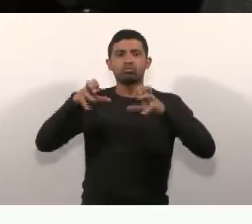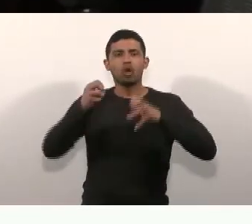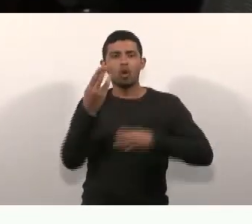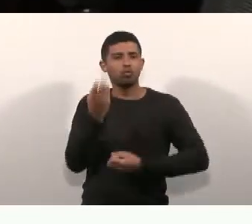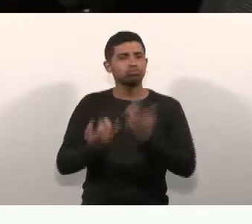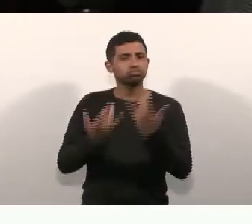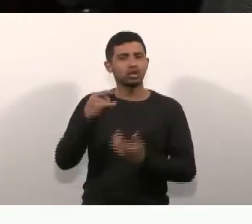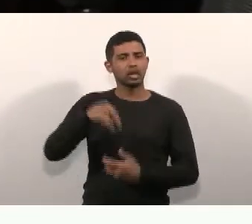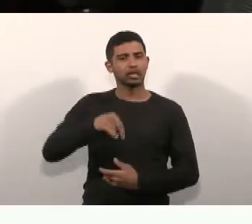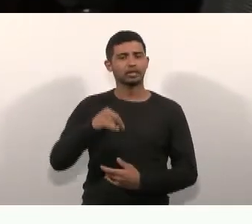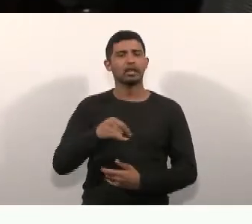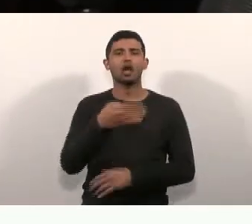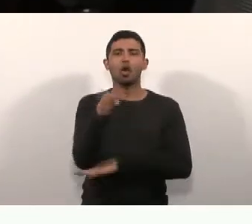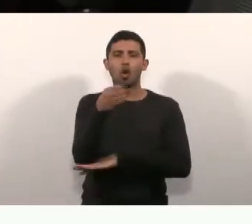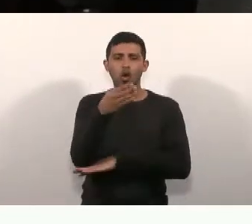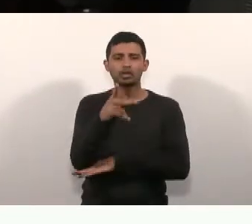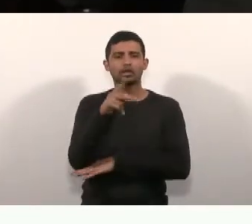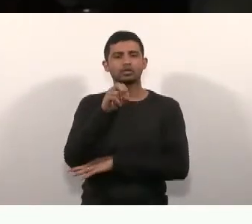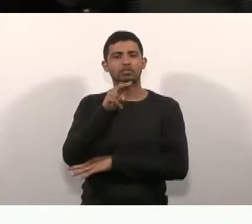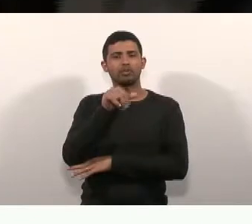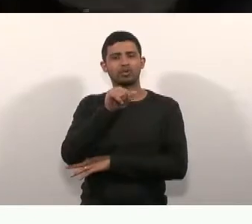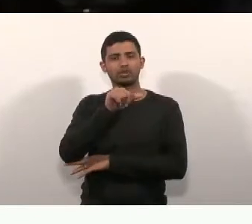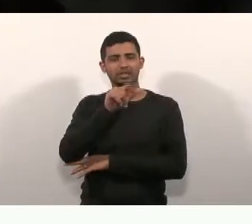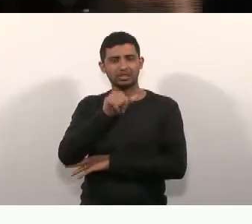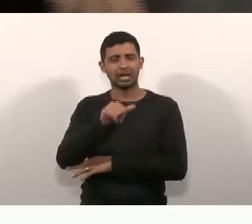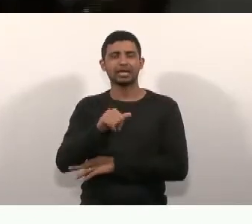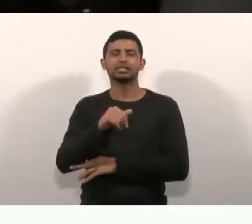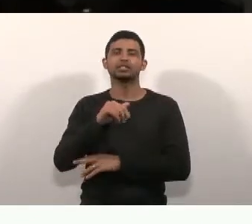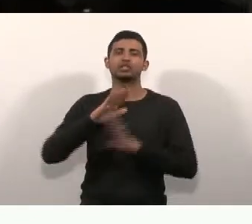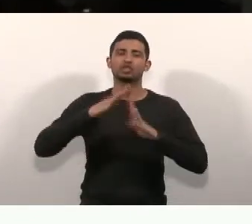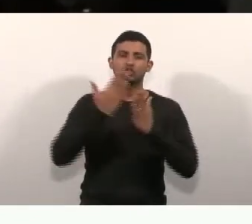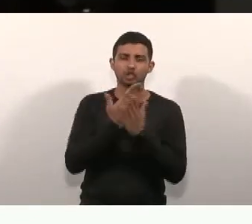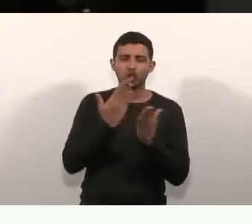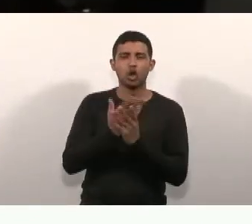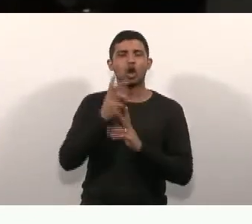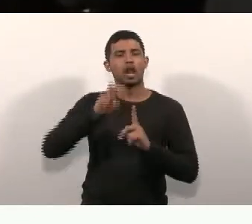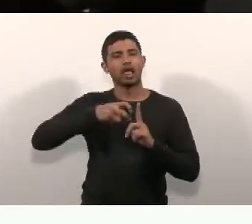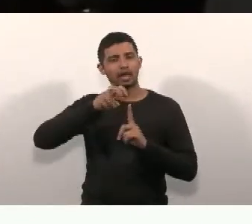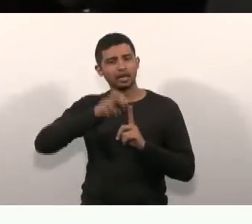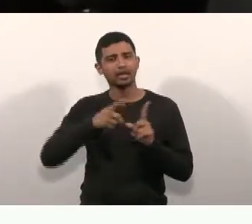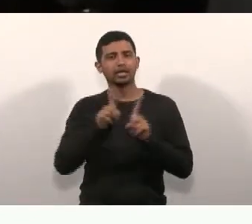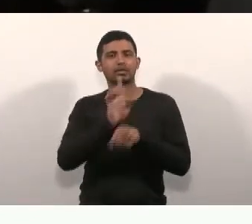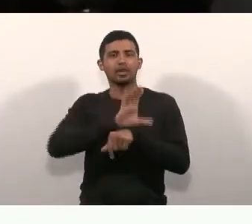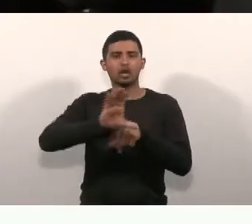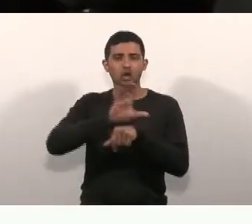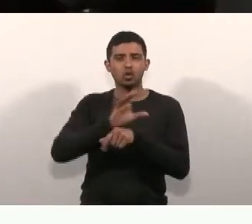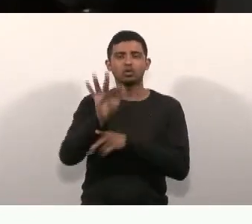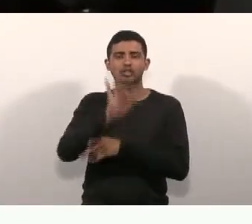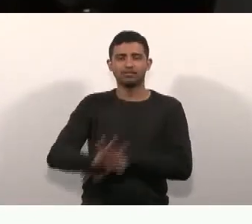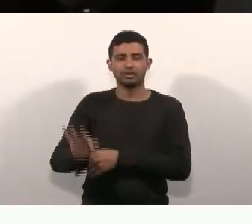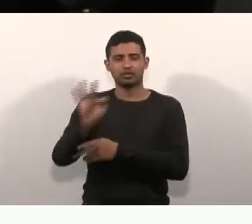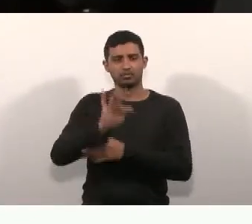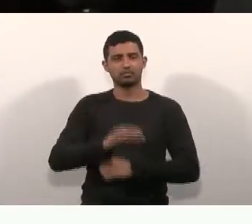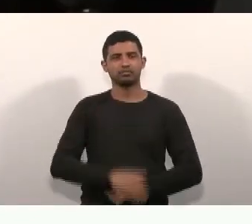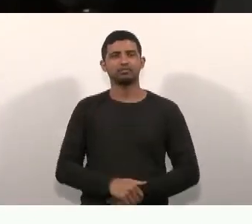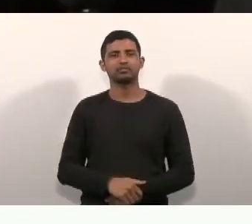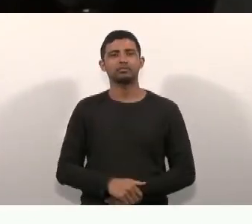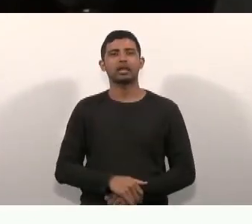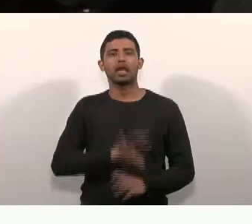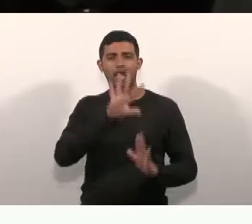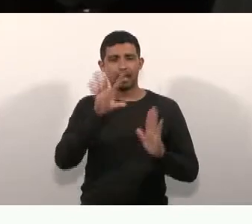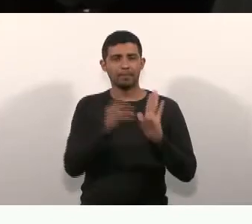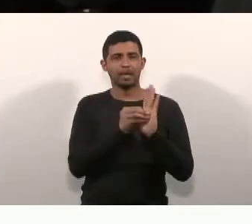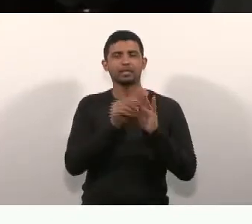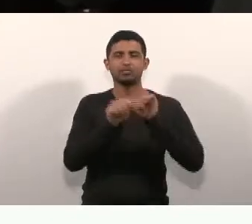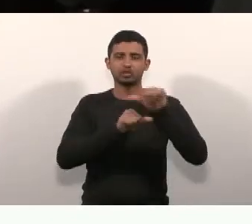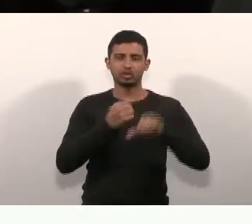de Janeiro: hotéis, pousadas, albergues, creches, escolas, cursos educacionais e instituições de ensino superior. Emenda modificativa número